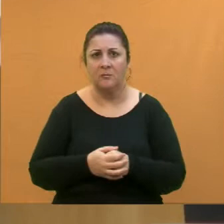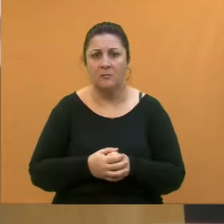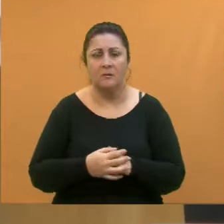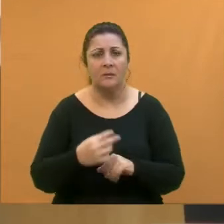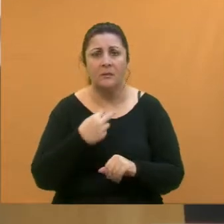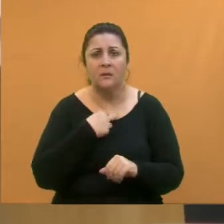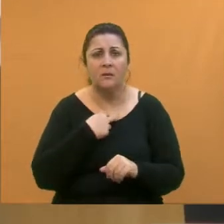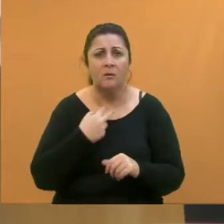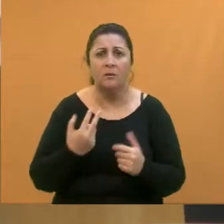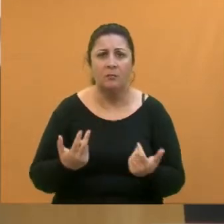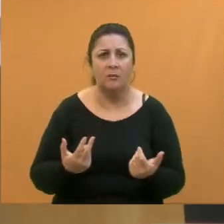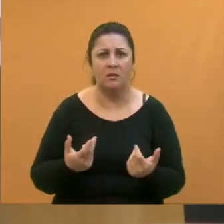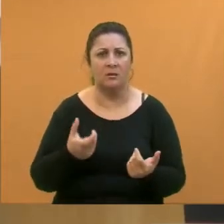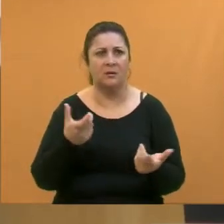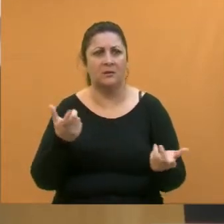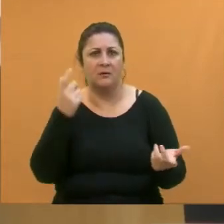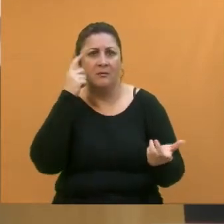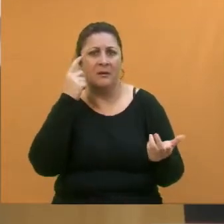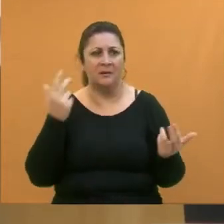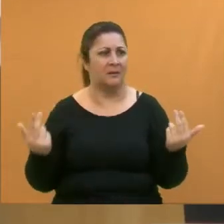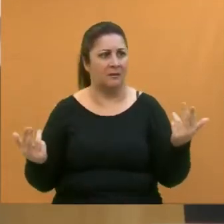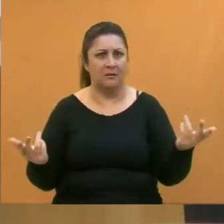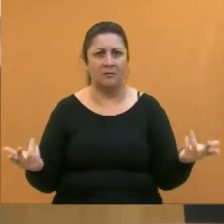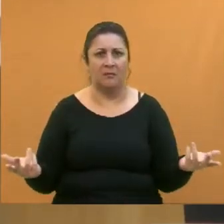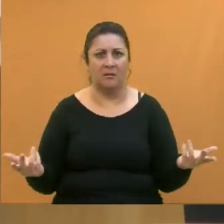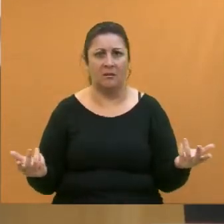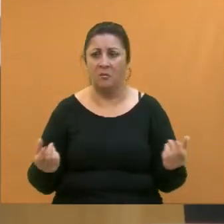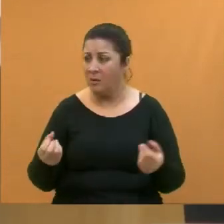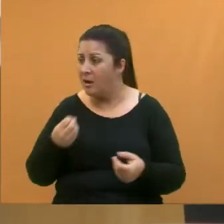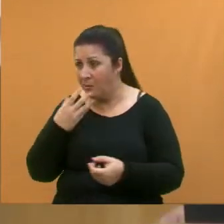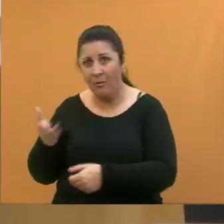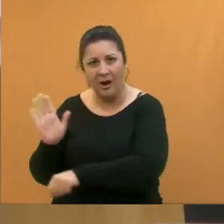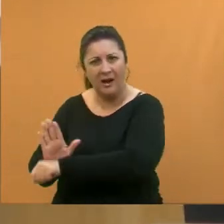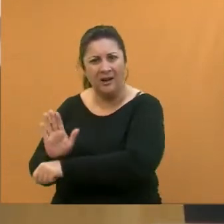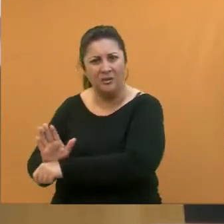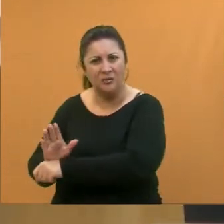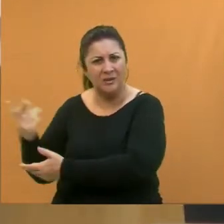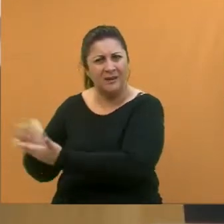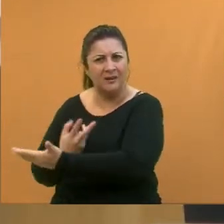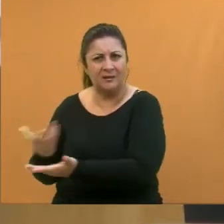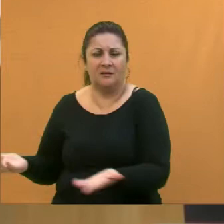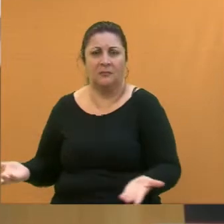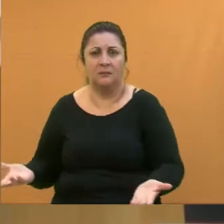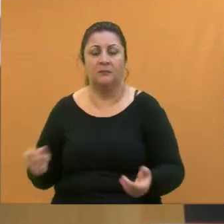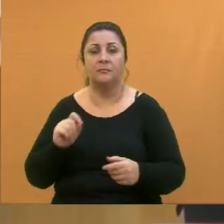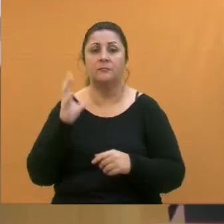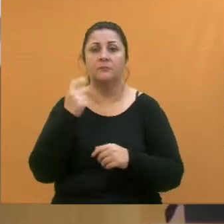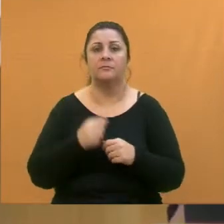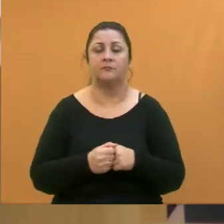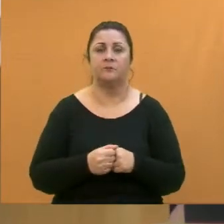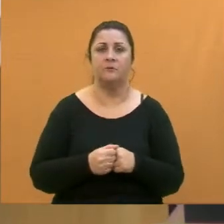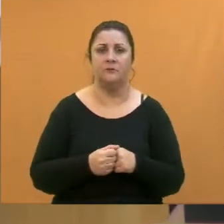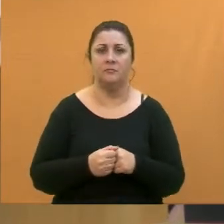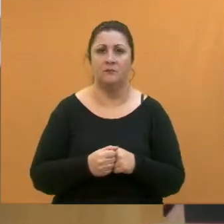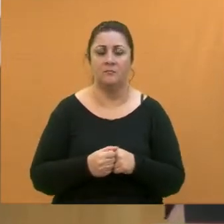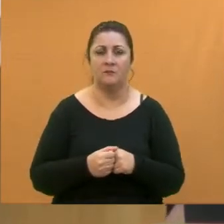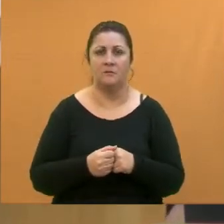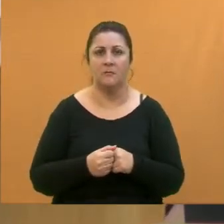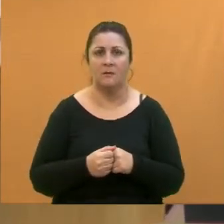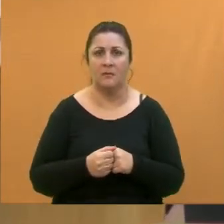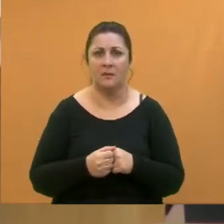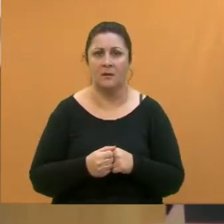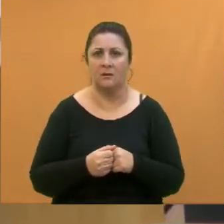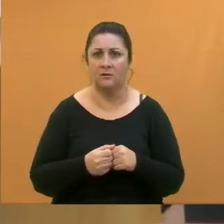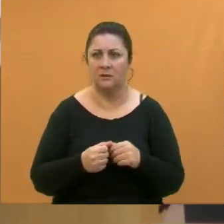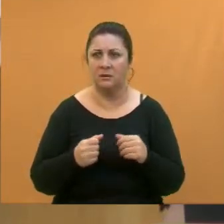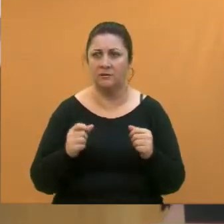pode ter esse olhar, porque eu estou beneficiando o infrator. E aí, gente, o que acontece? Nós estamos numa celeuma aí, mas